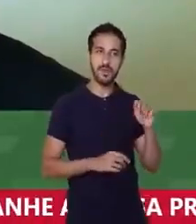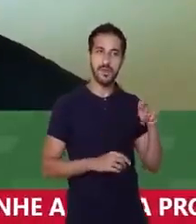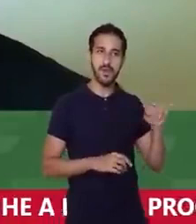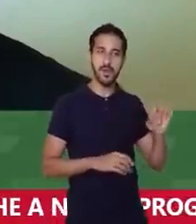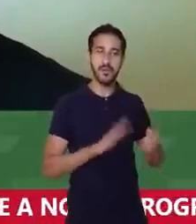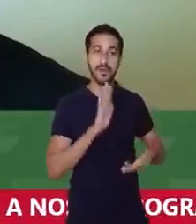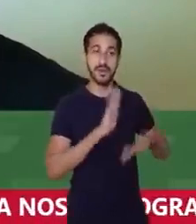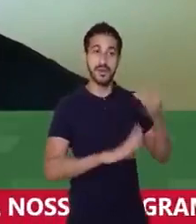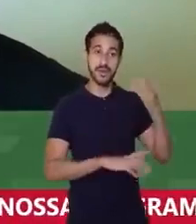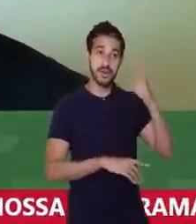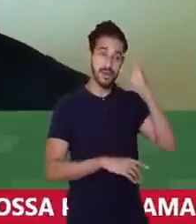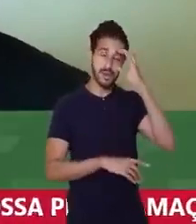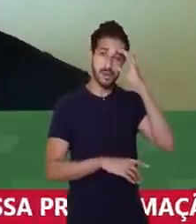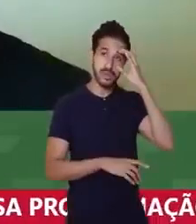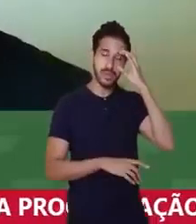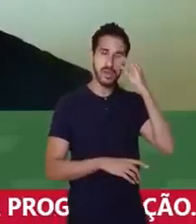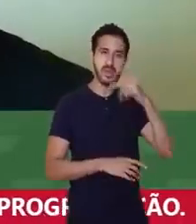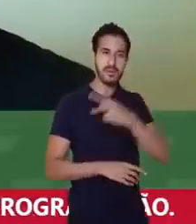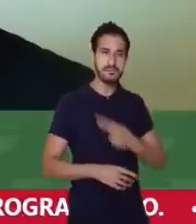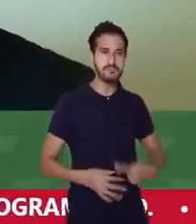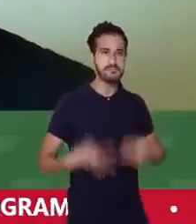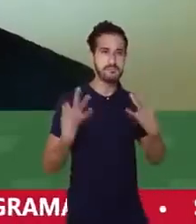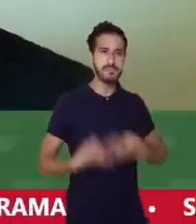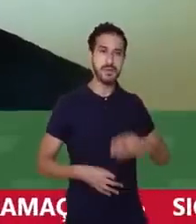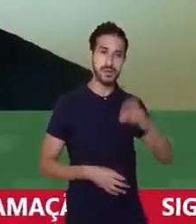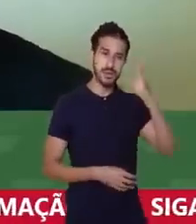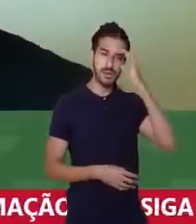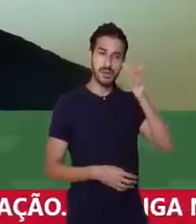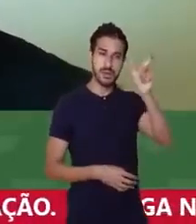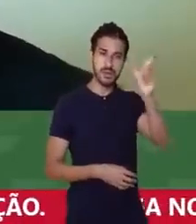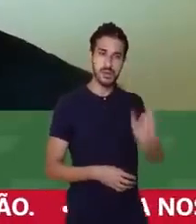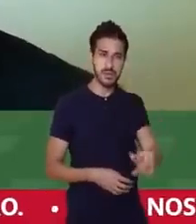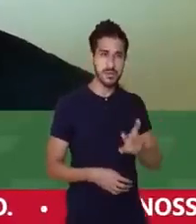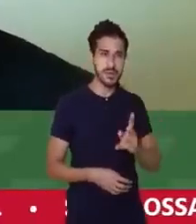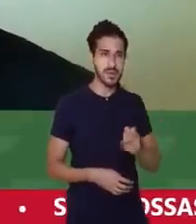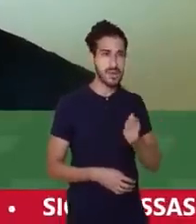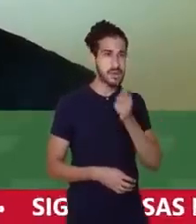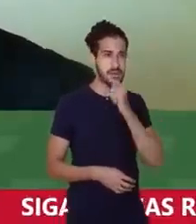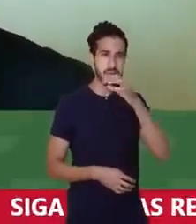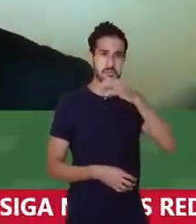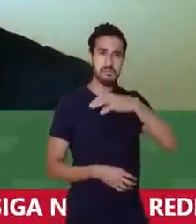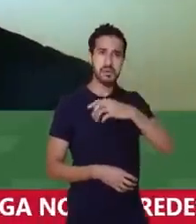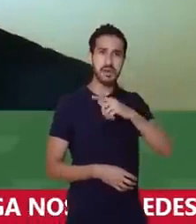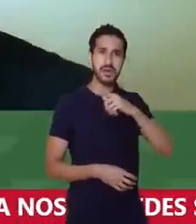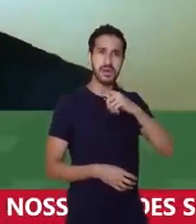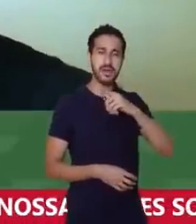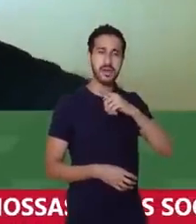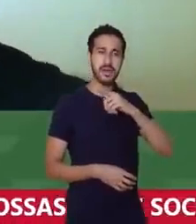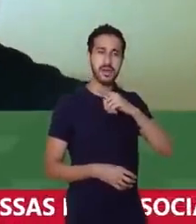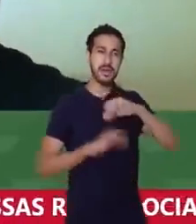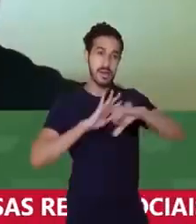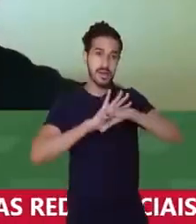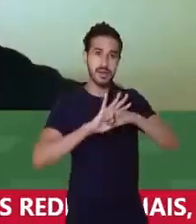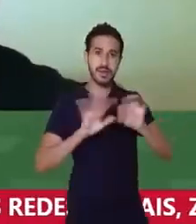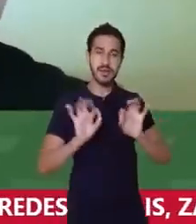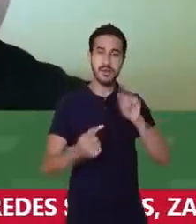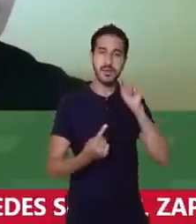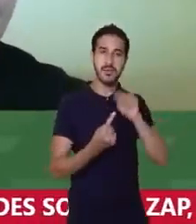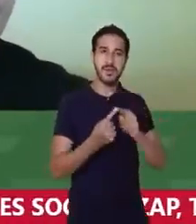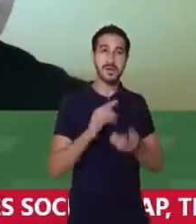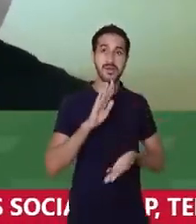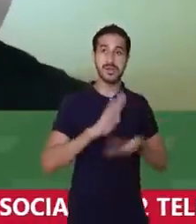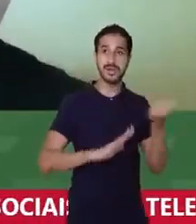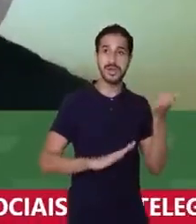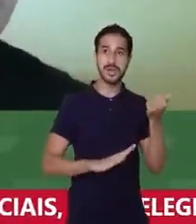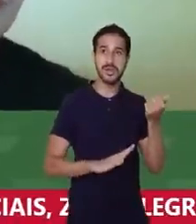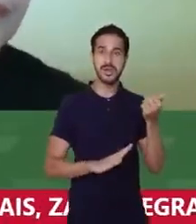do afastamento da presidenta honesta Dilma Rousseff, sem ter cometido crime, exatamente para